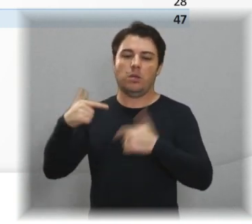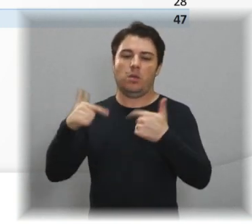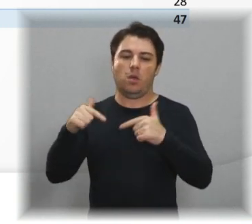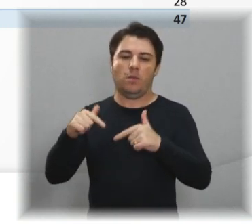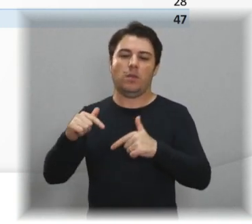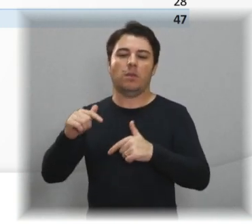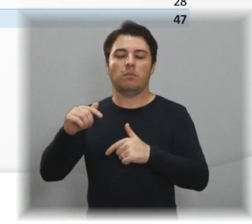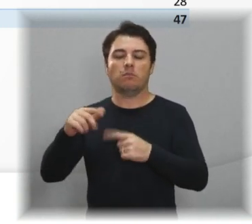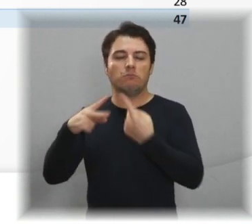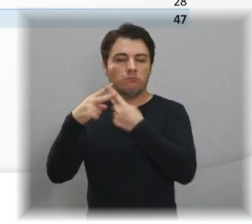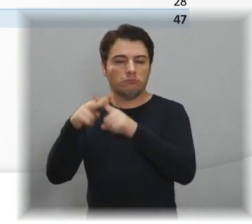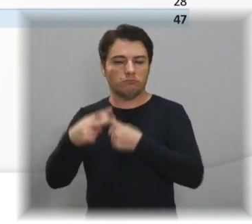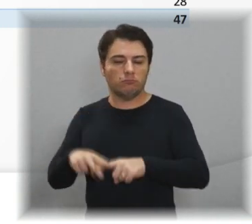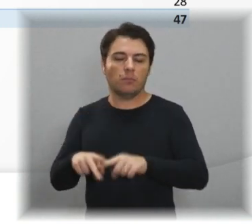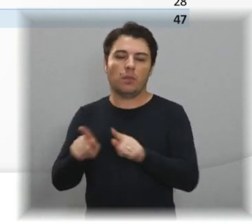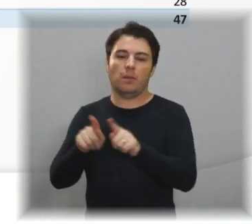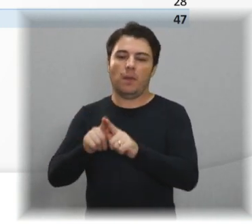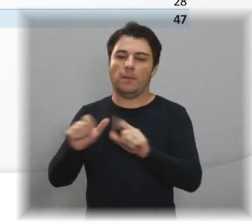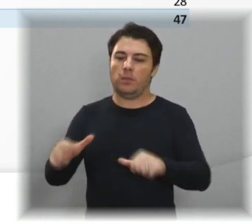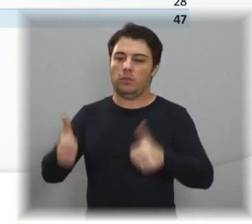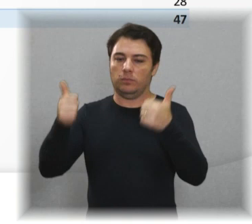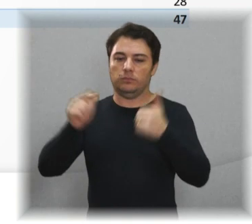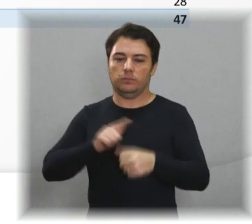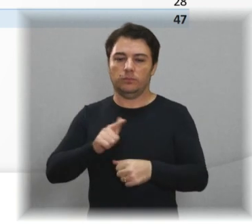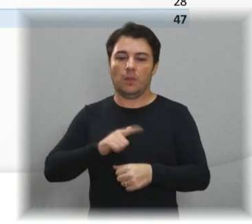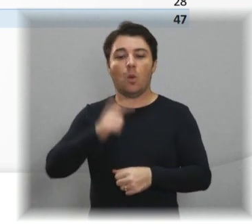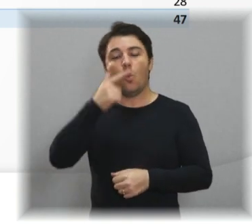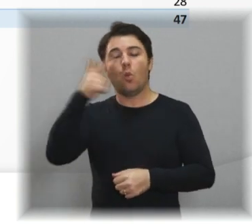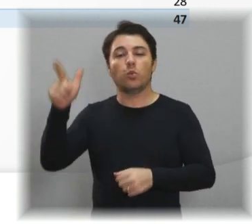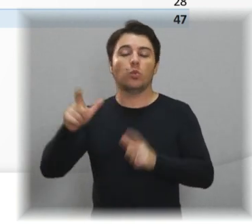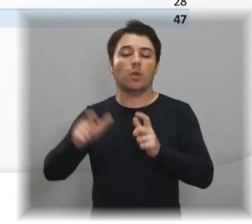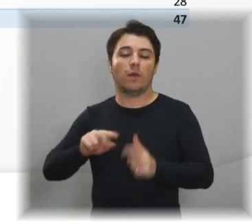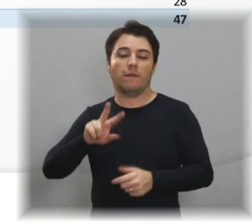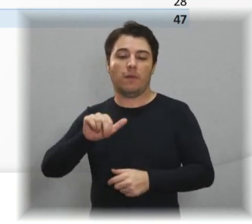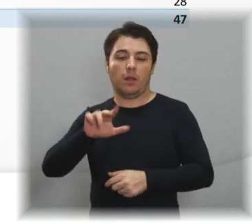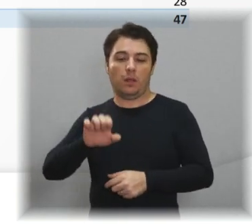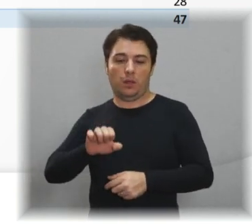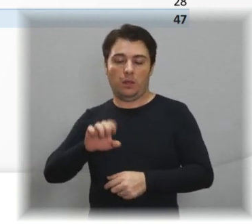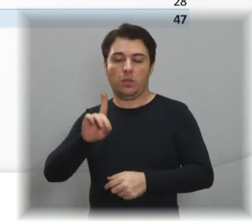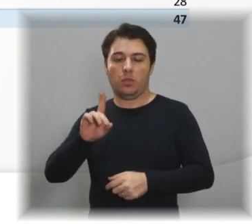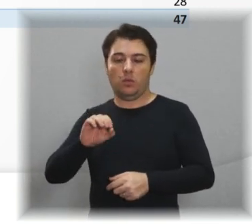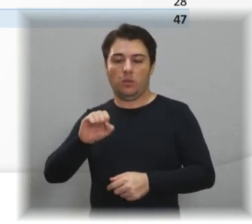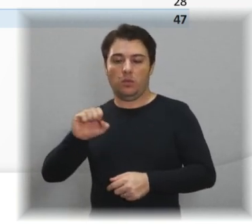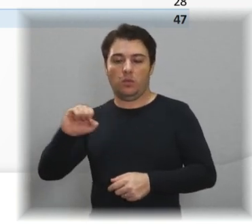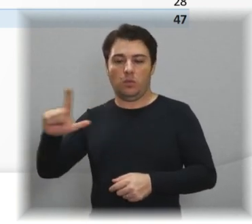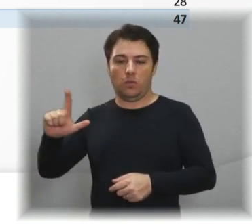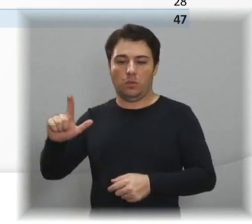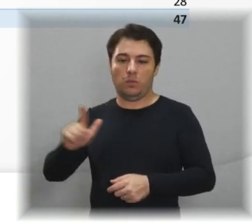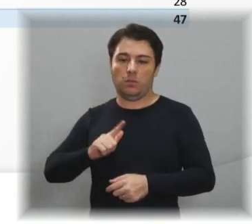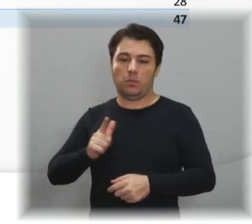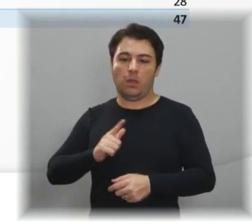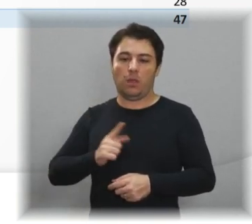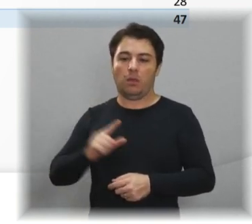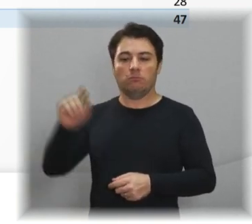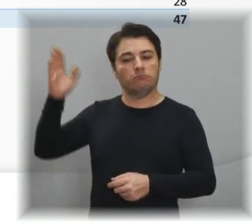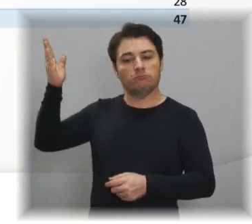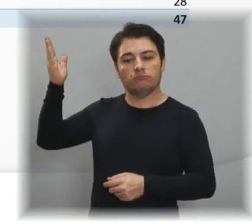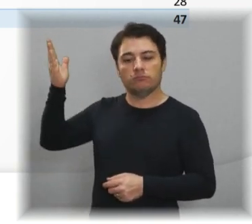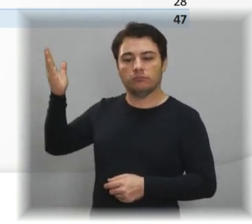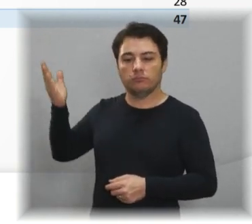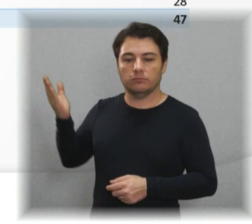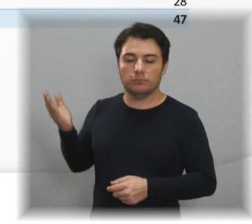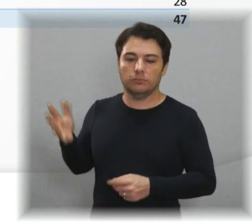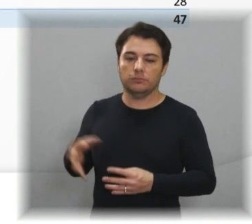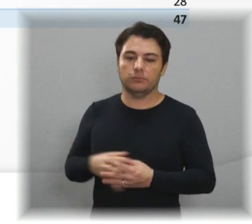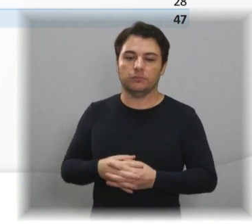obras de manutenção e duas obras de melhoramento já na região lhe do Vale do Sol Águas do Paiol obra de cliente foi uma manutenção